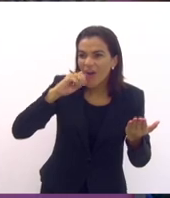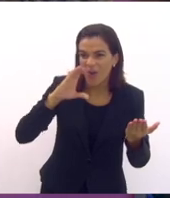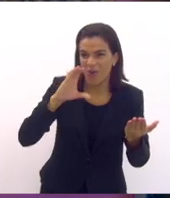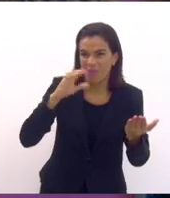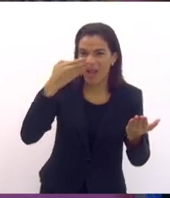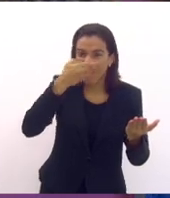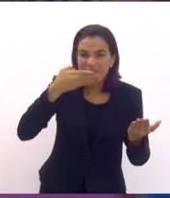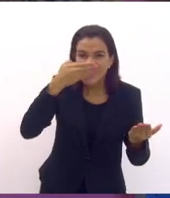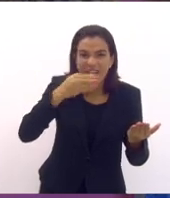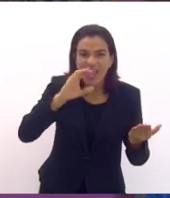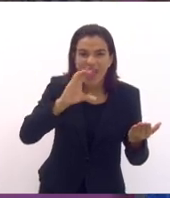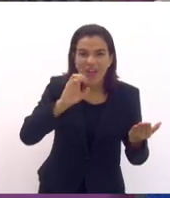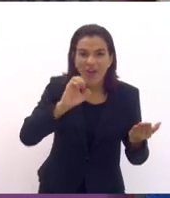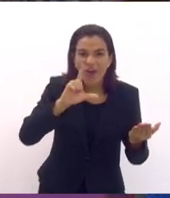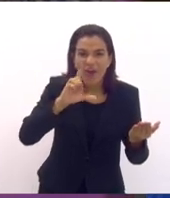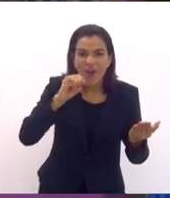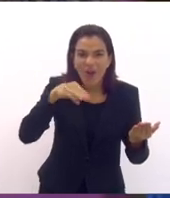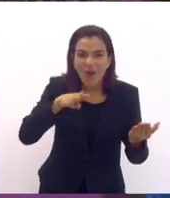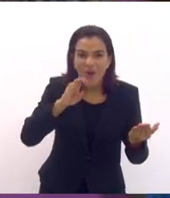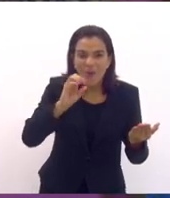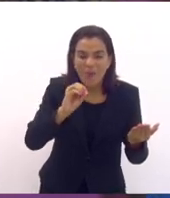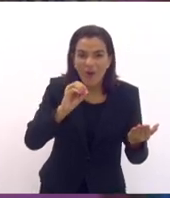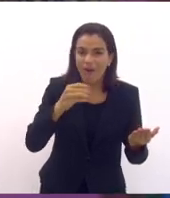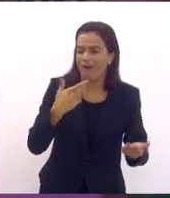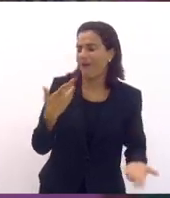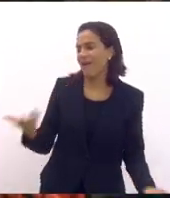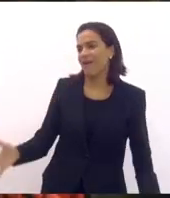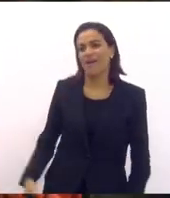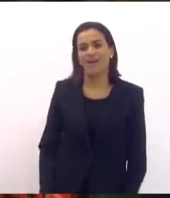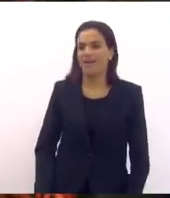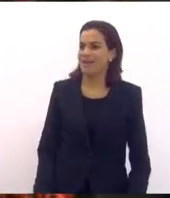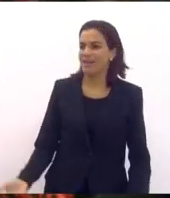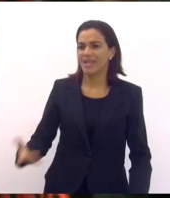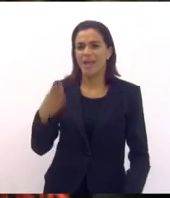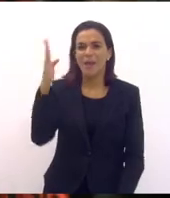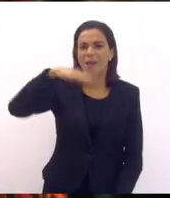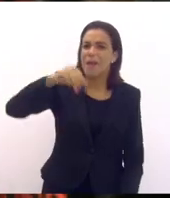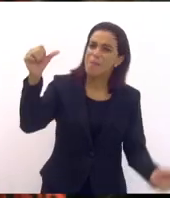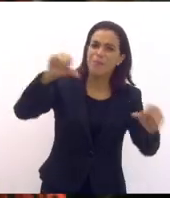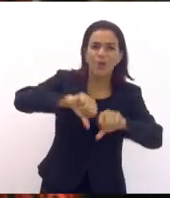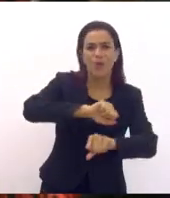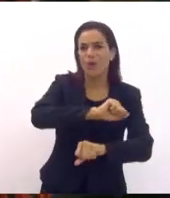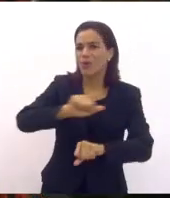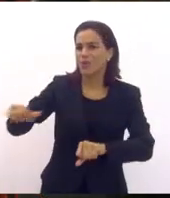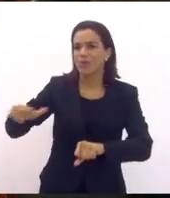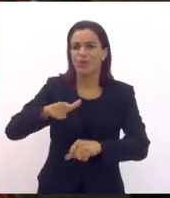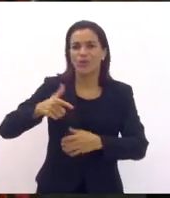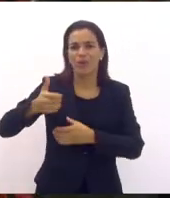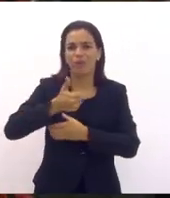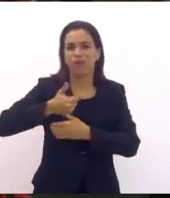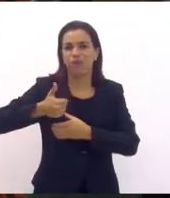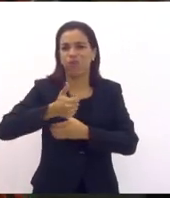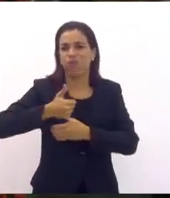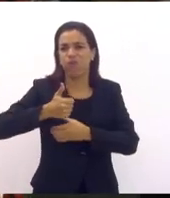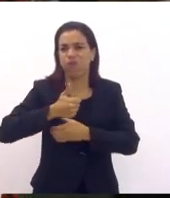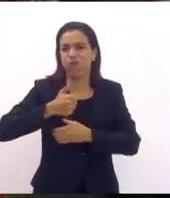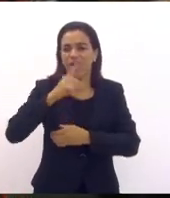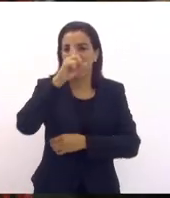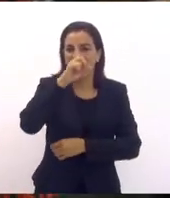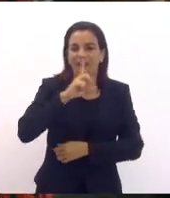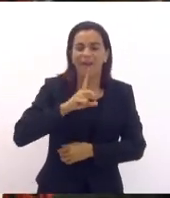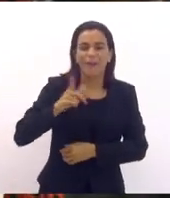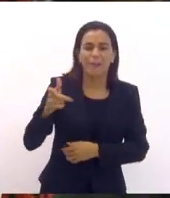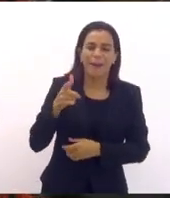columbo gente aí eu vou falar uma coisa aí é pior do que levar maionese pra praia vou te dizer não